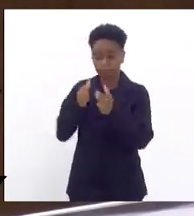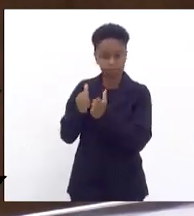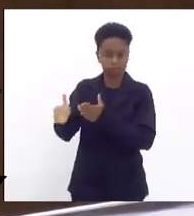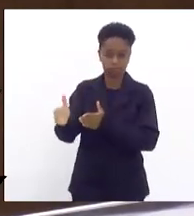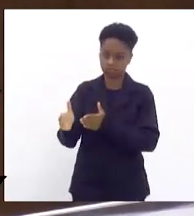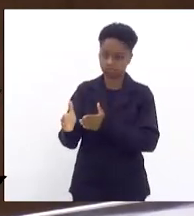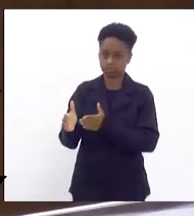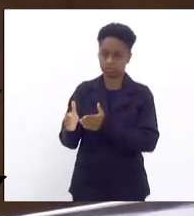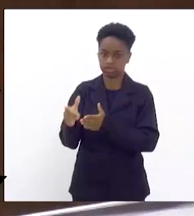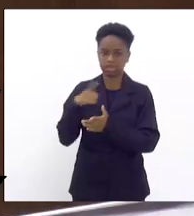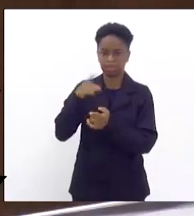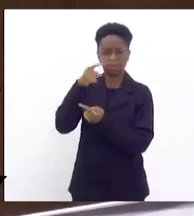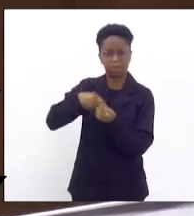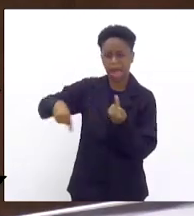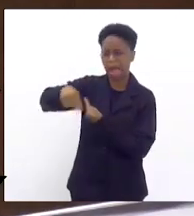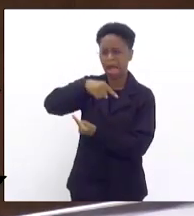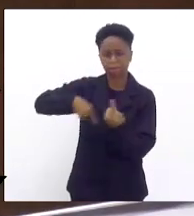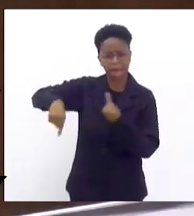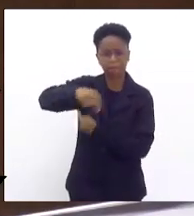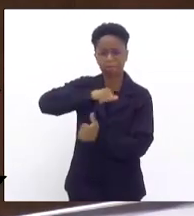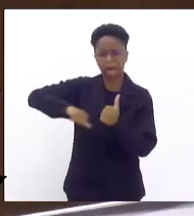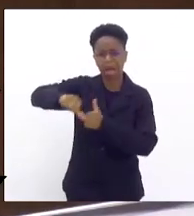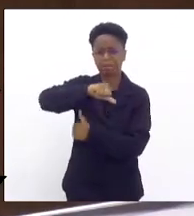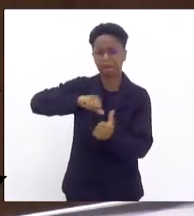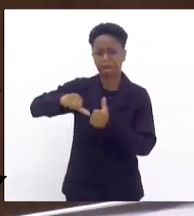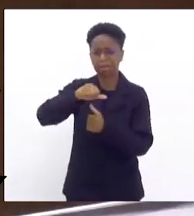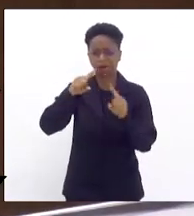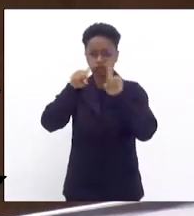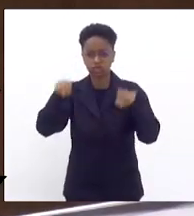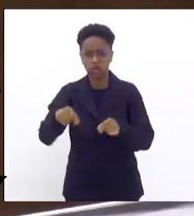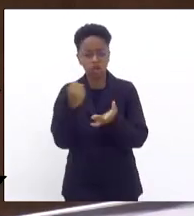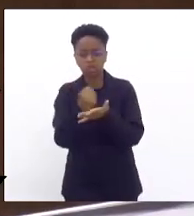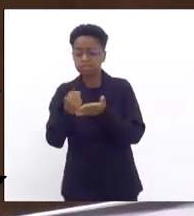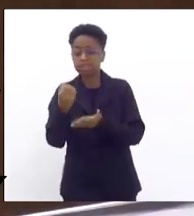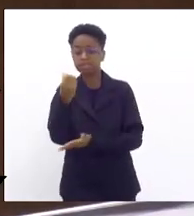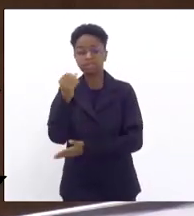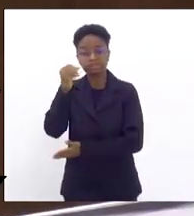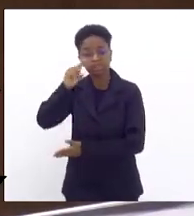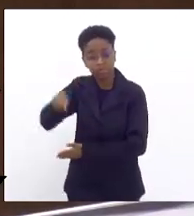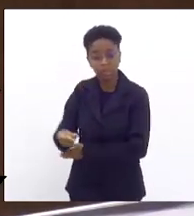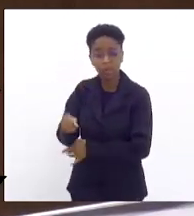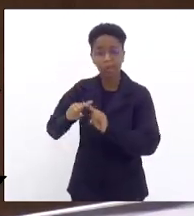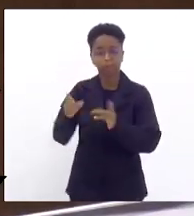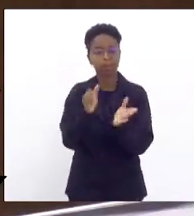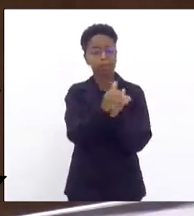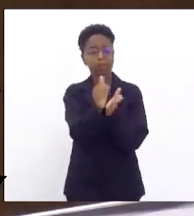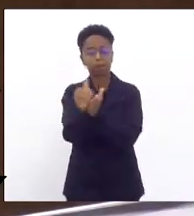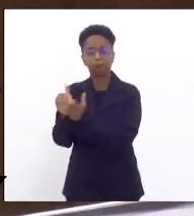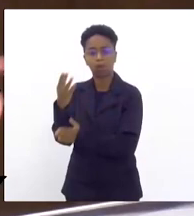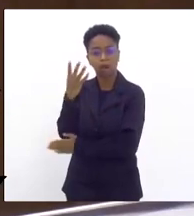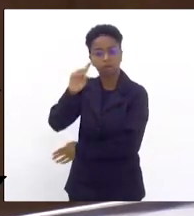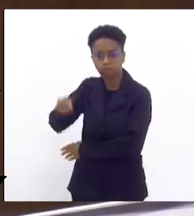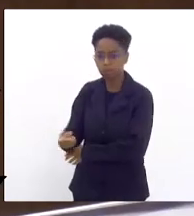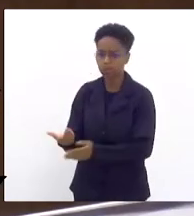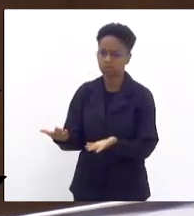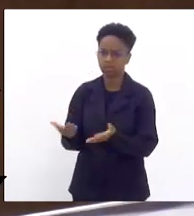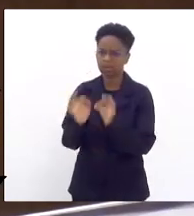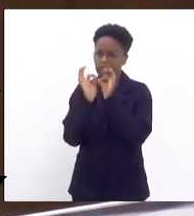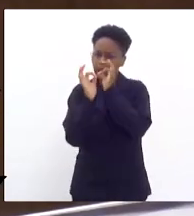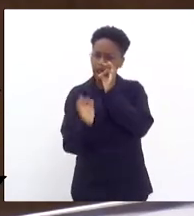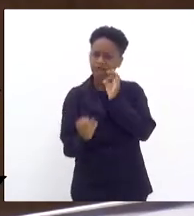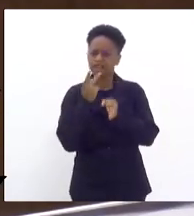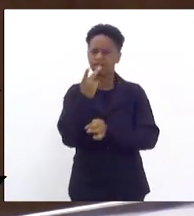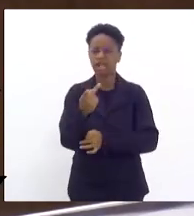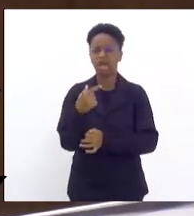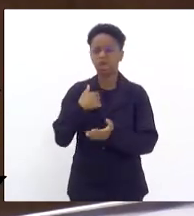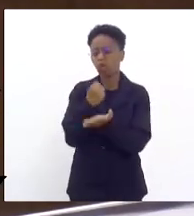É uma rotatividade de funções. Eu contratei 6 mil, mas mandou 4 mil embora. Isso é uma falácia, que dizer que contratou